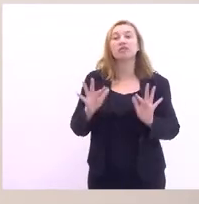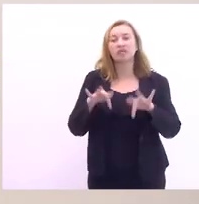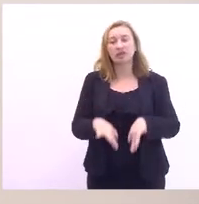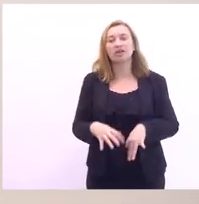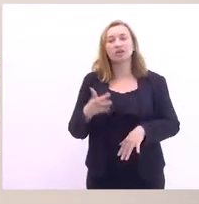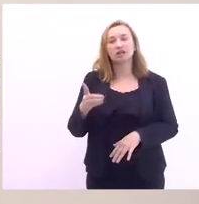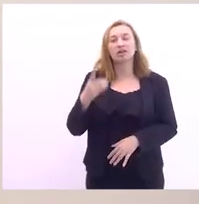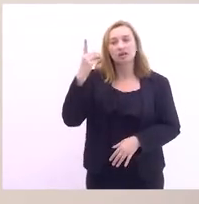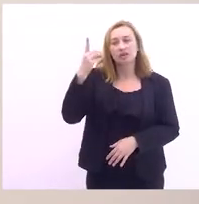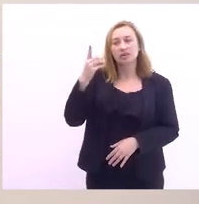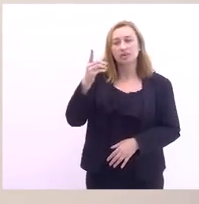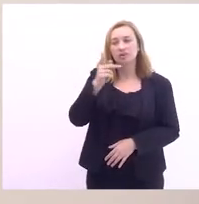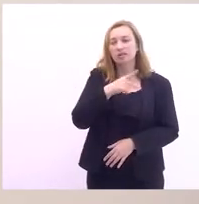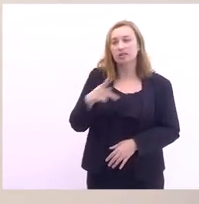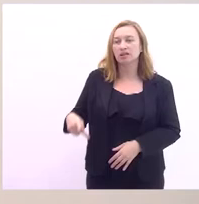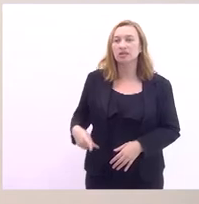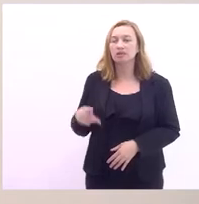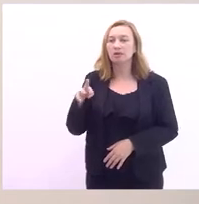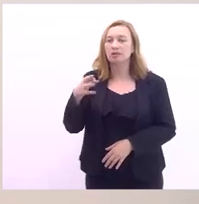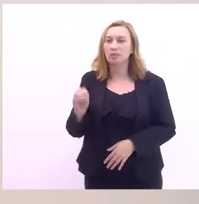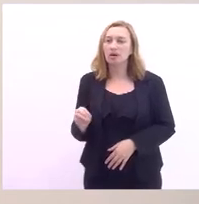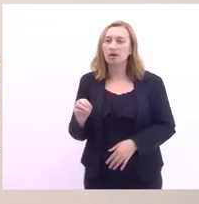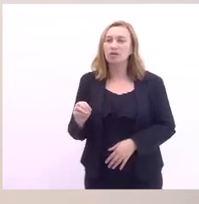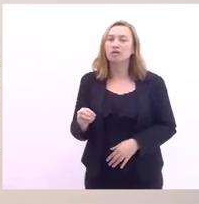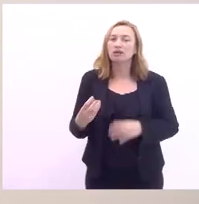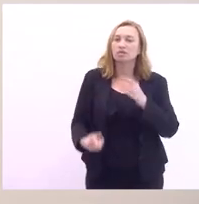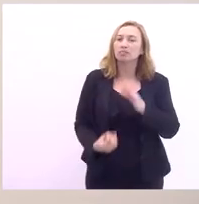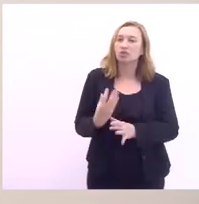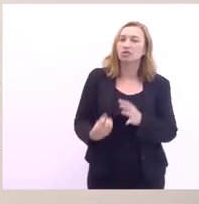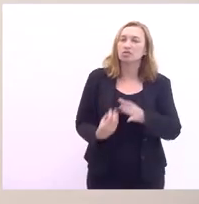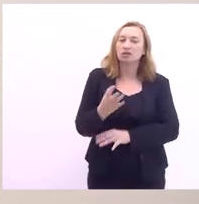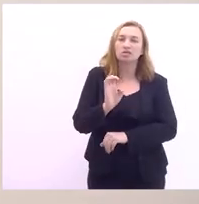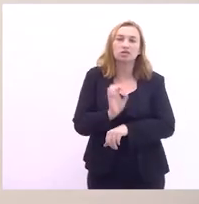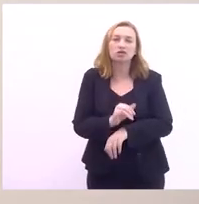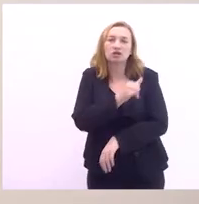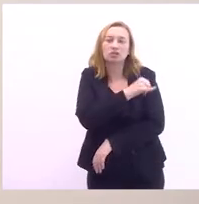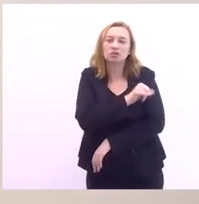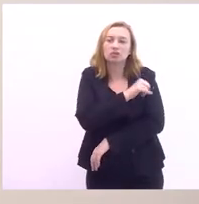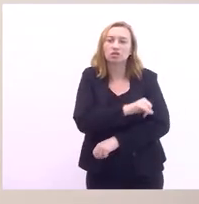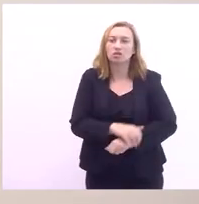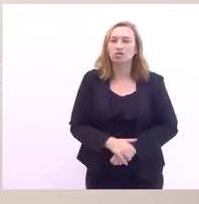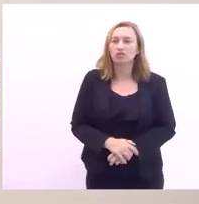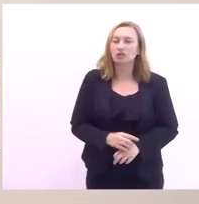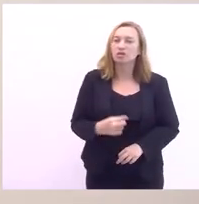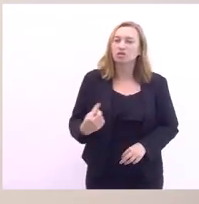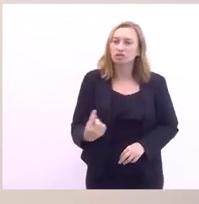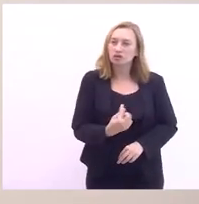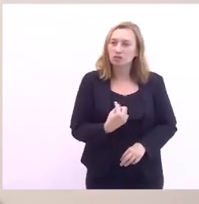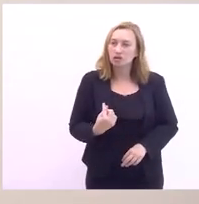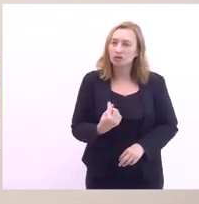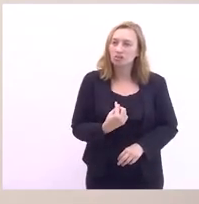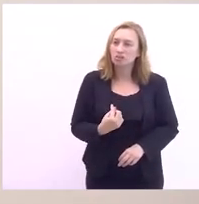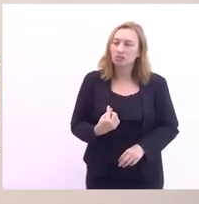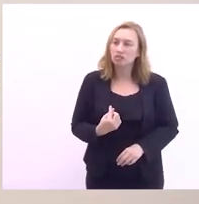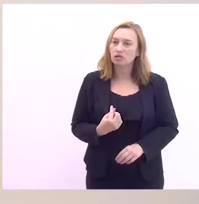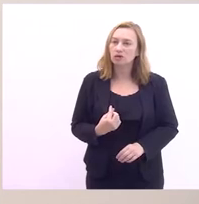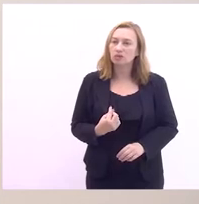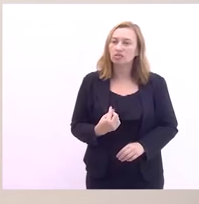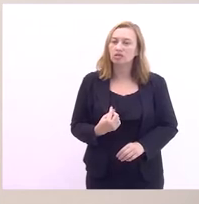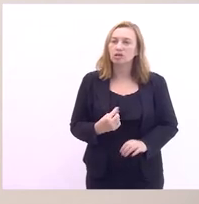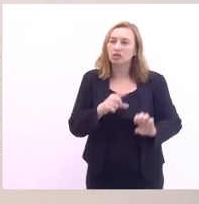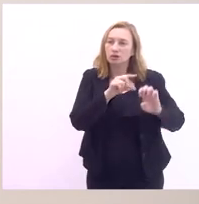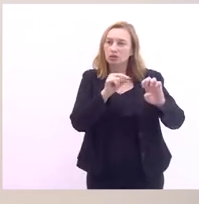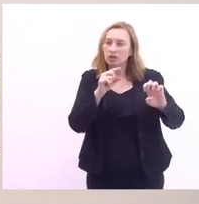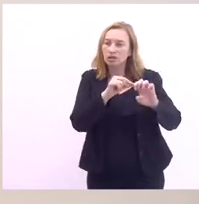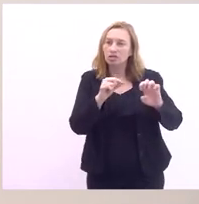Paulo, serei bem breve, mas dizendo que o setor produtivo do Estado do Rio de Janeiro, nós que somos os maiores empregadores,